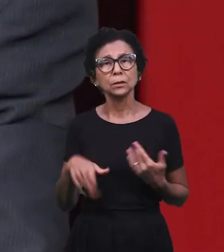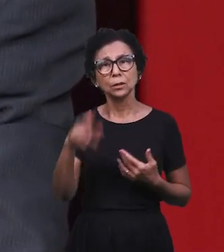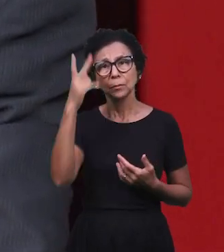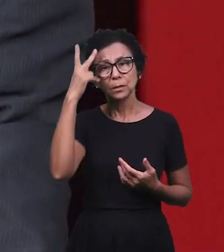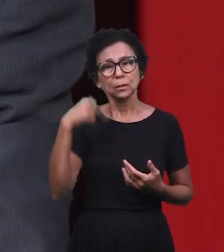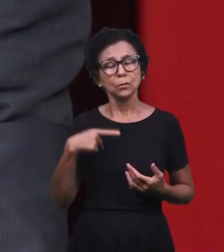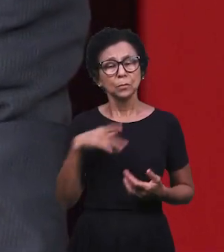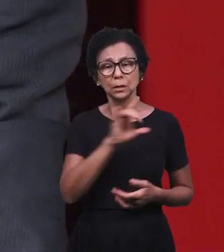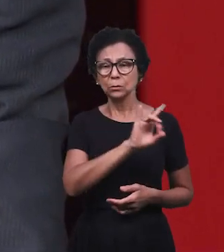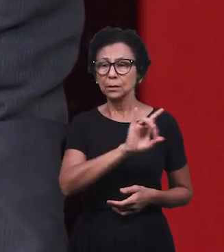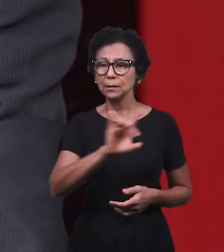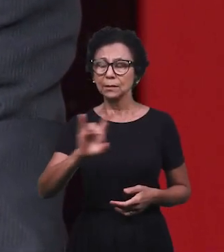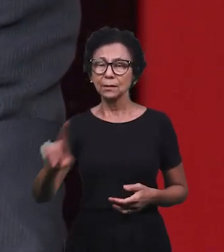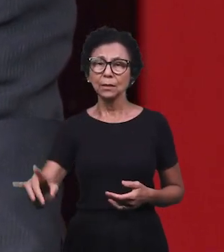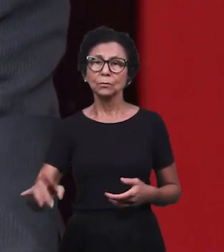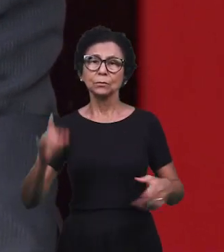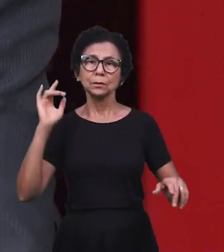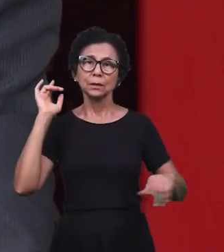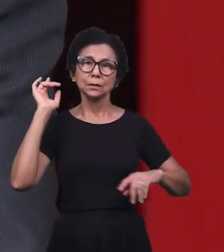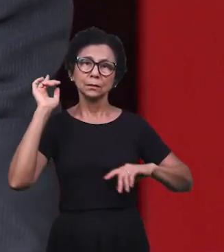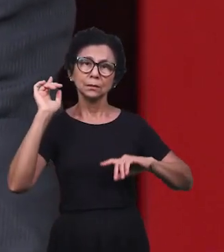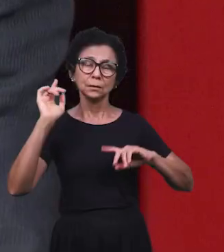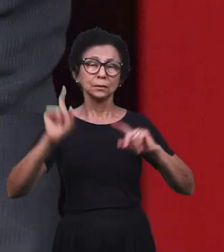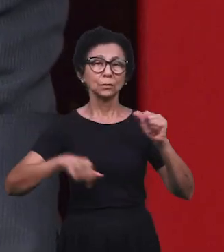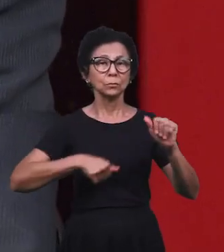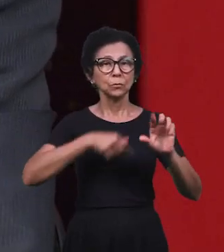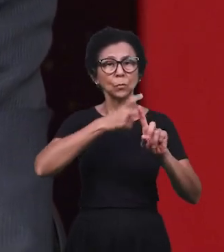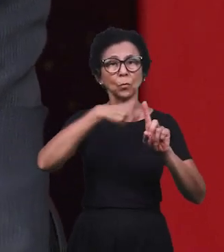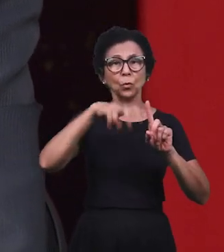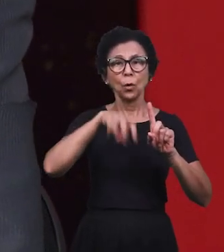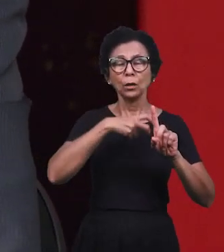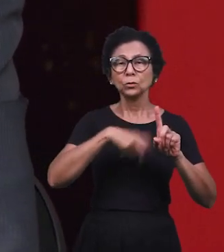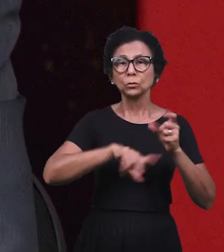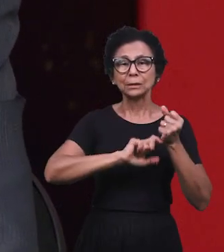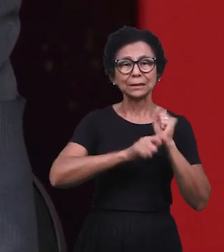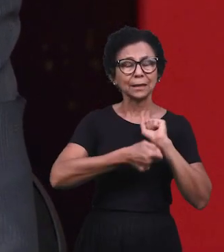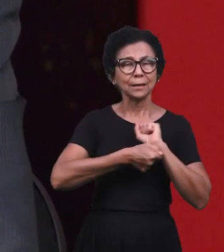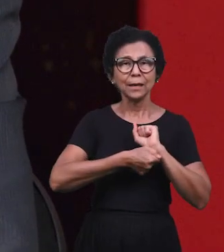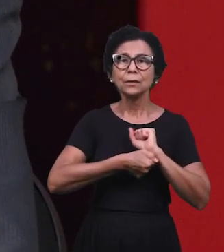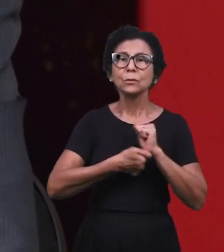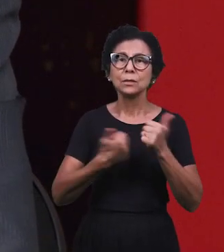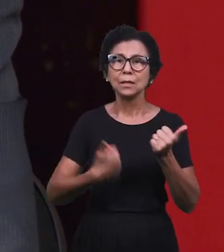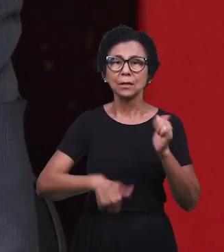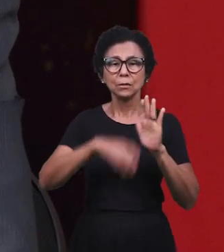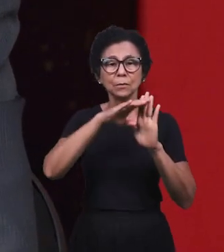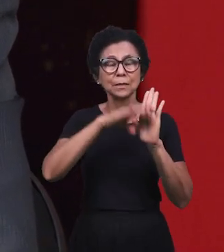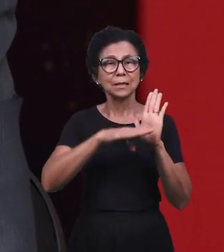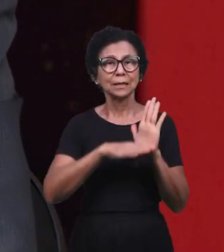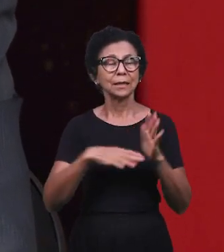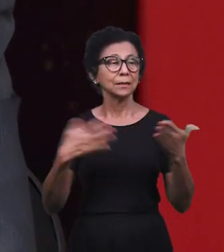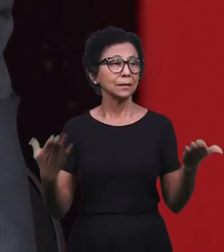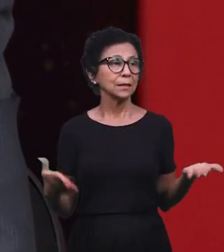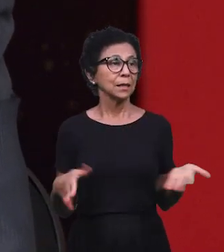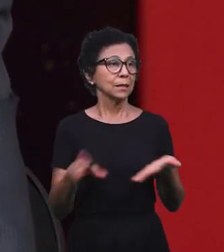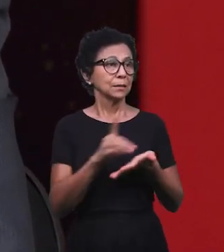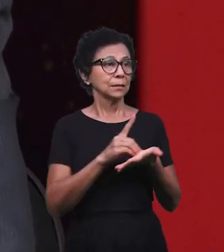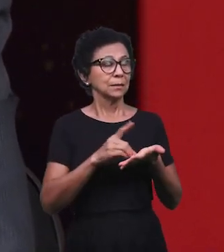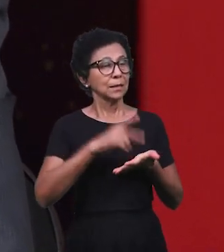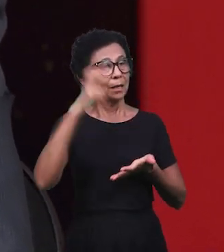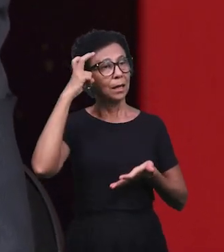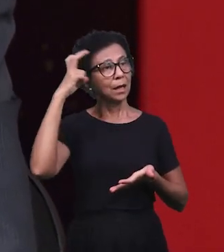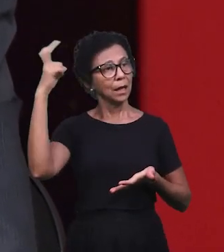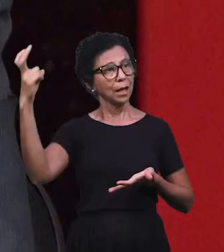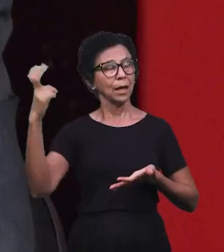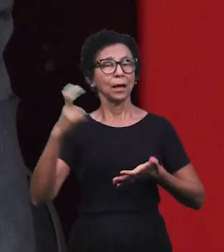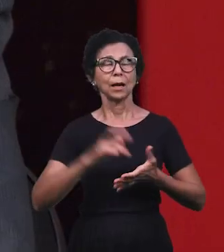são definidas por essa sequência de códigos. Como a proposta do design é uma informação arbitrária.